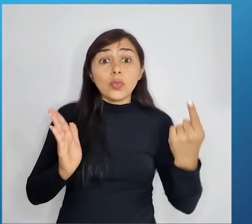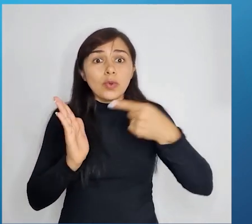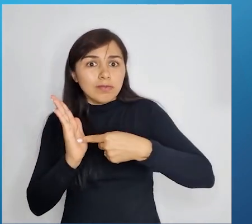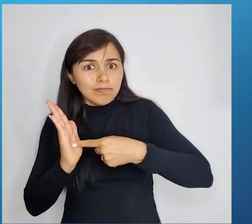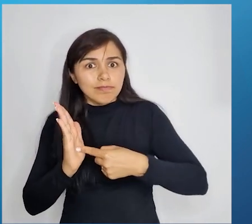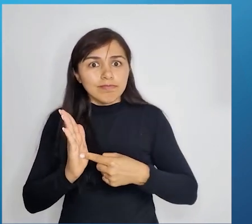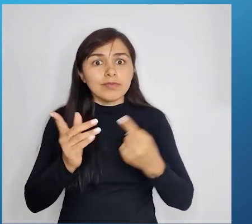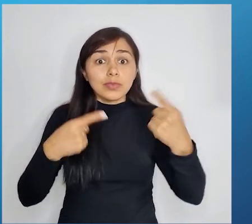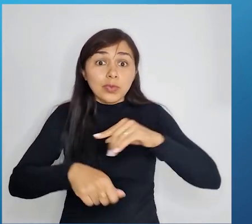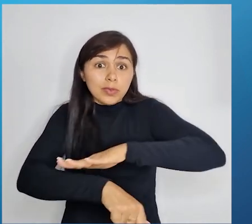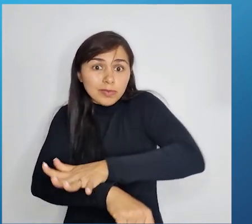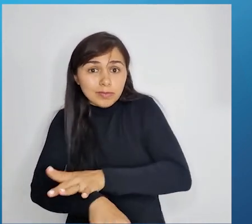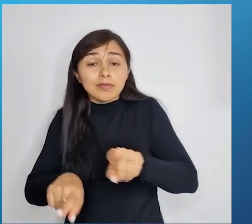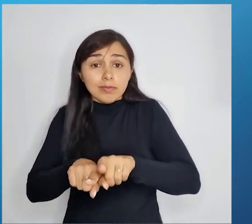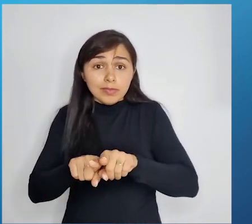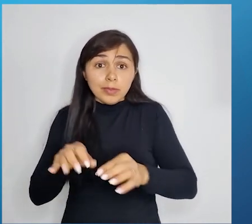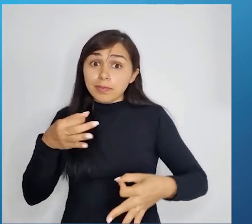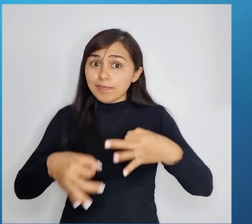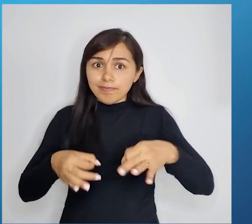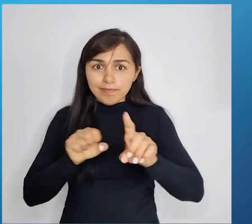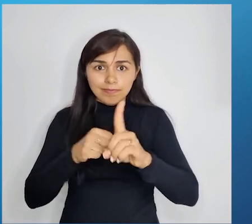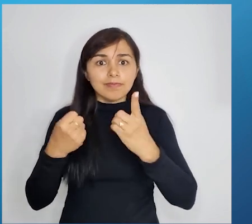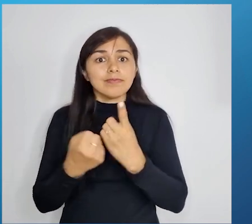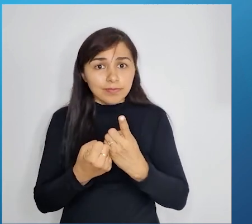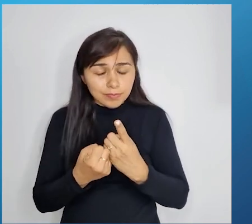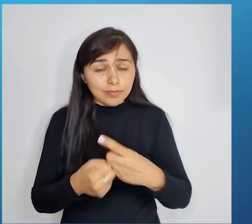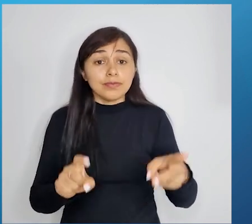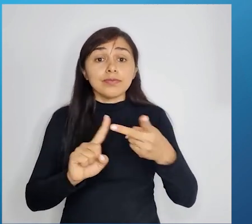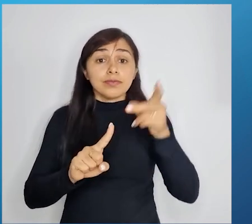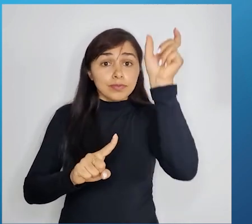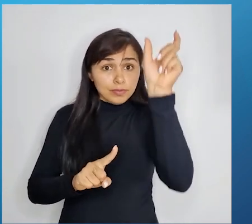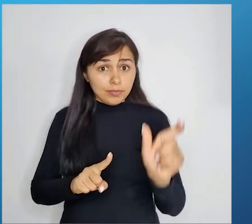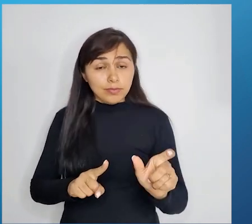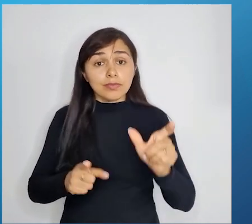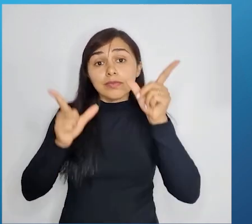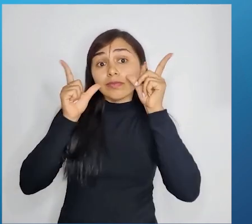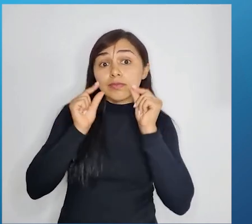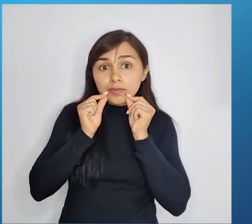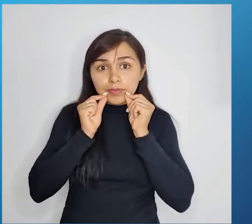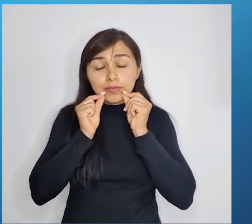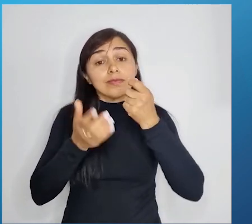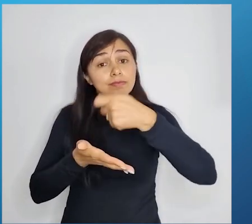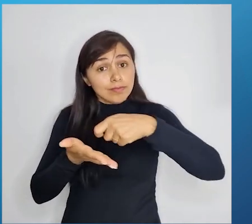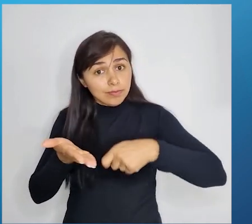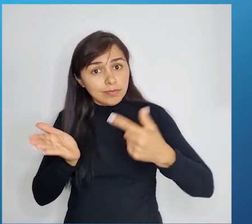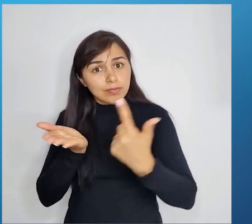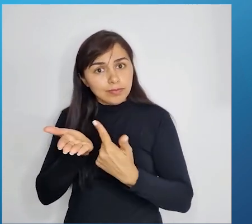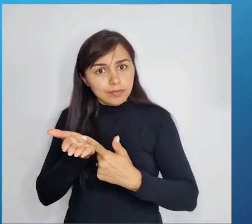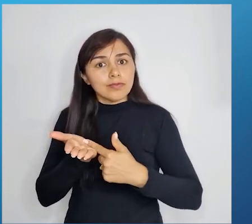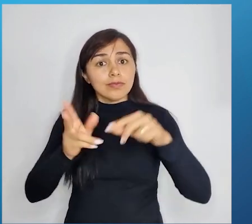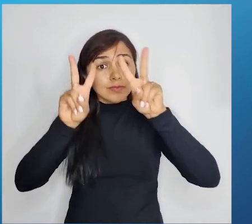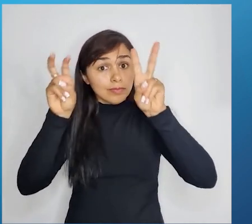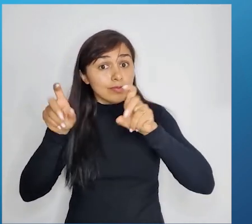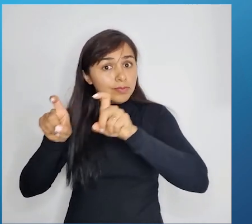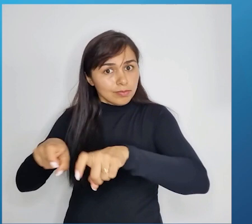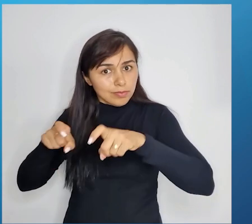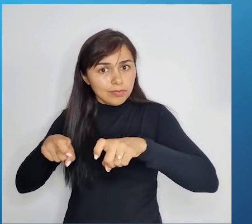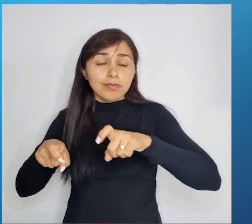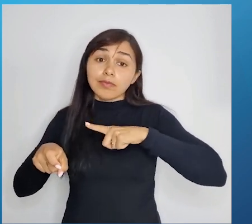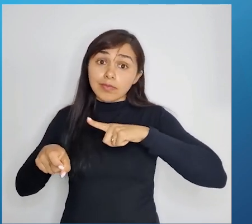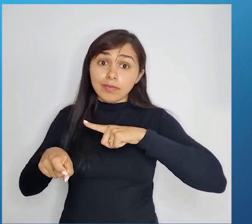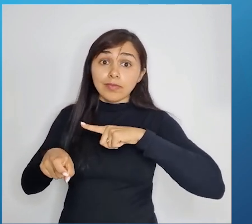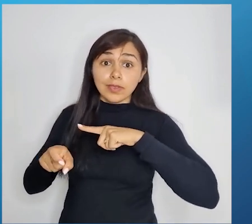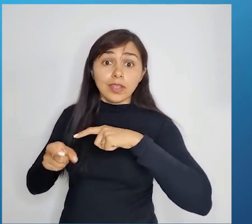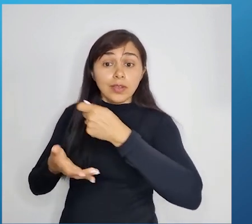sociais e raciais, como Triste Fim de Policarpo Quaresma. Temos Euclides da Cunha, autor de Os Sertões, uma obra que mistura